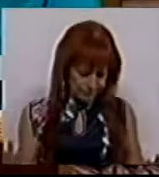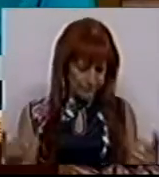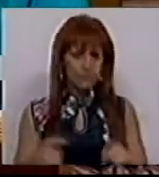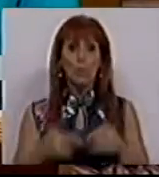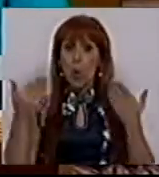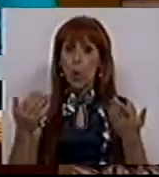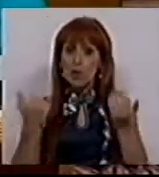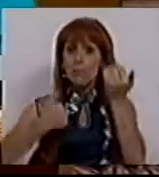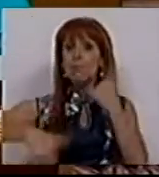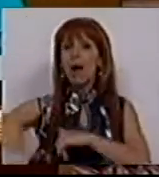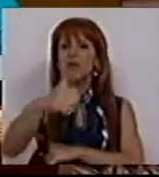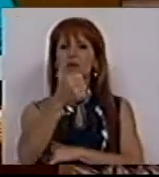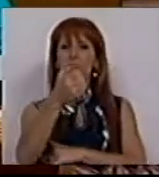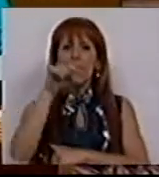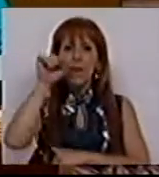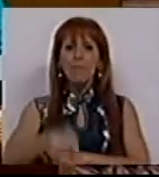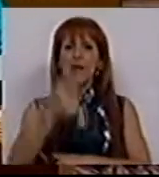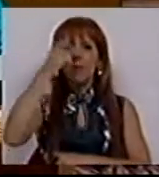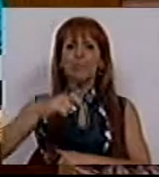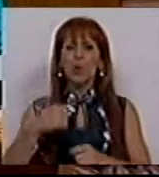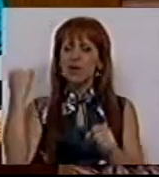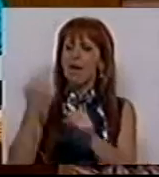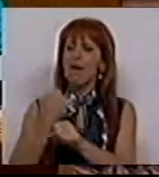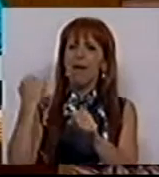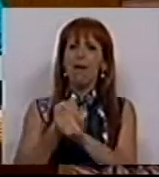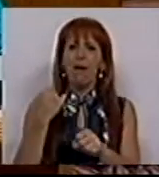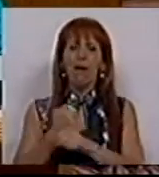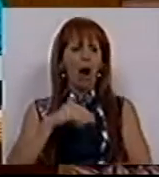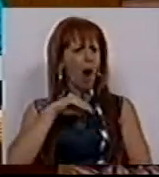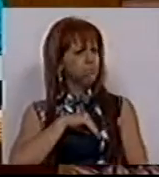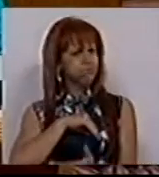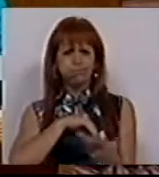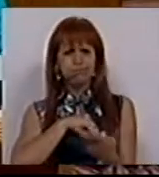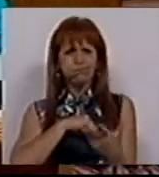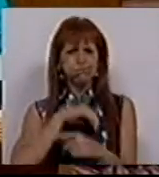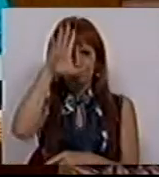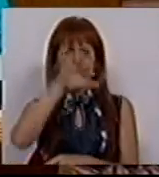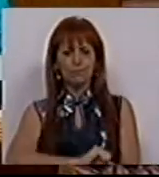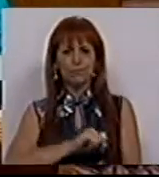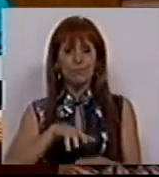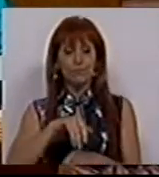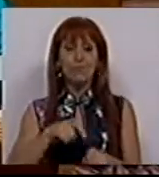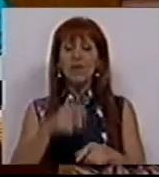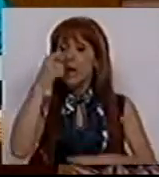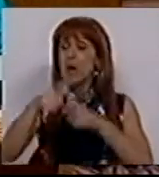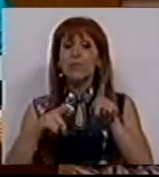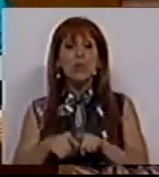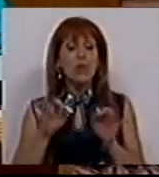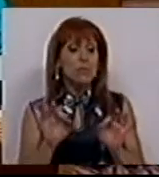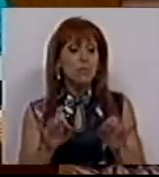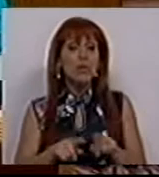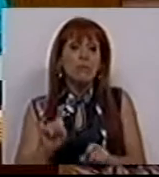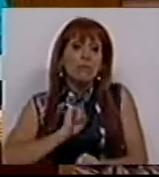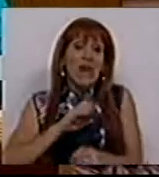Há hoje mais de 50 mil pessoas a trabalhar sem receber no Estado. São pessoas que tomam conta